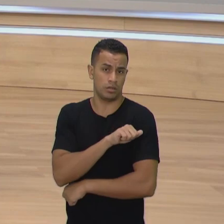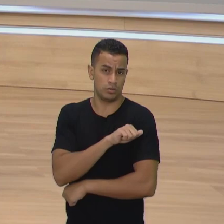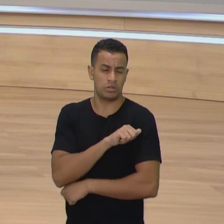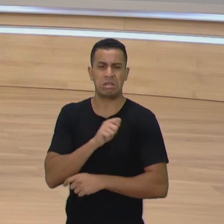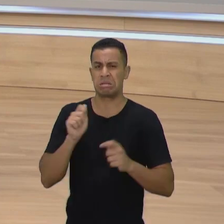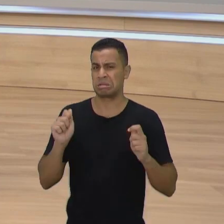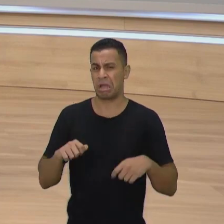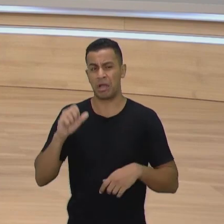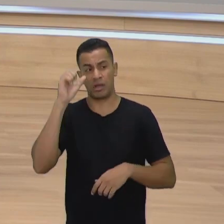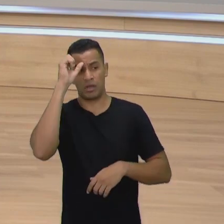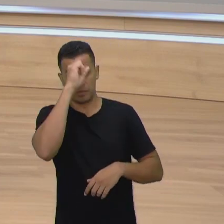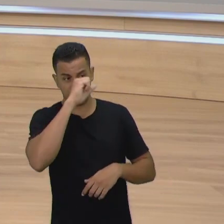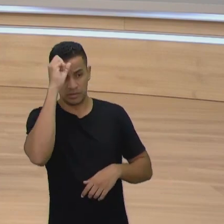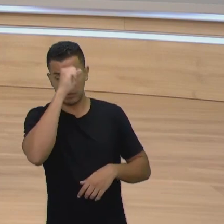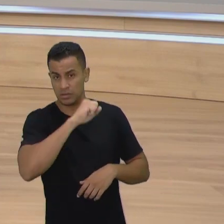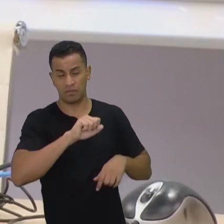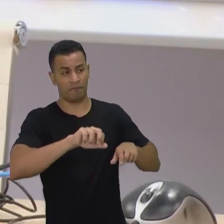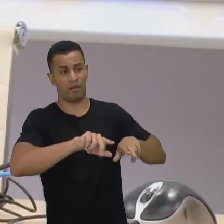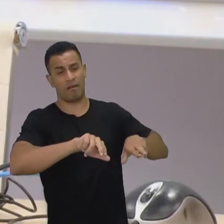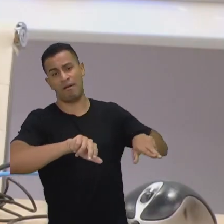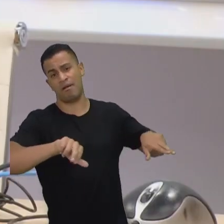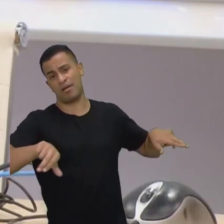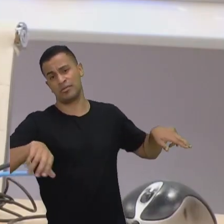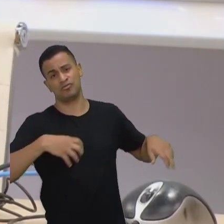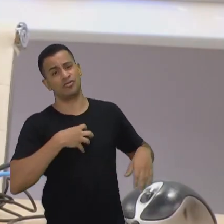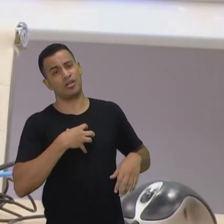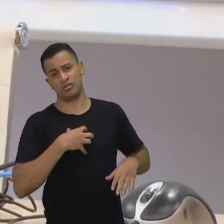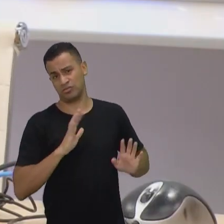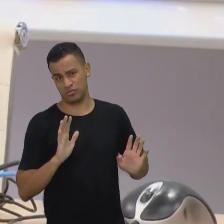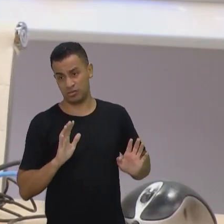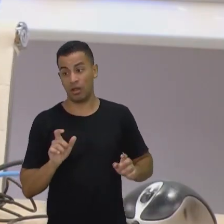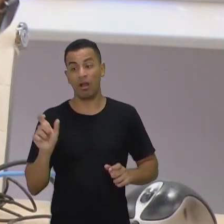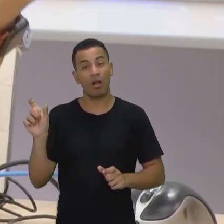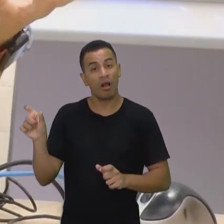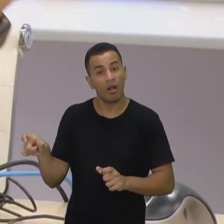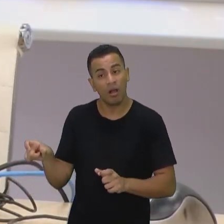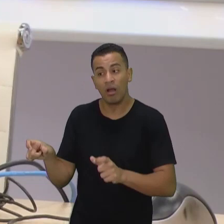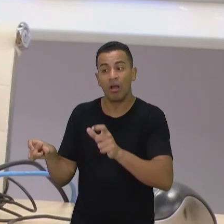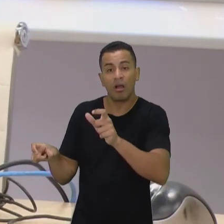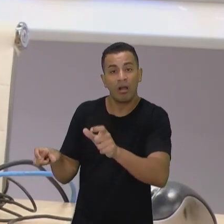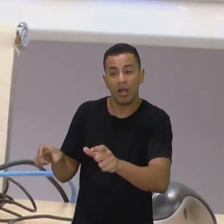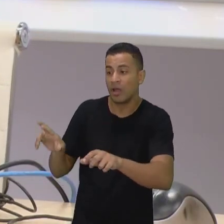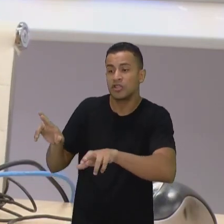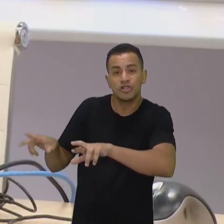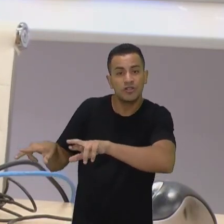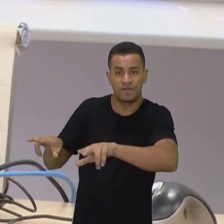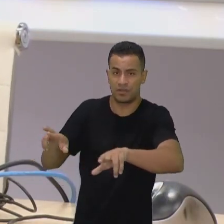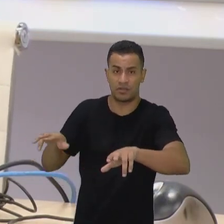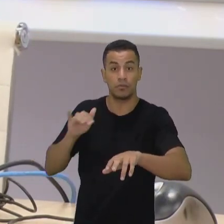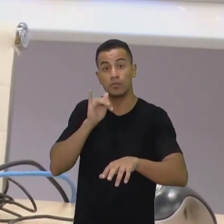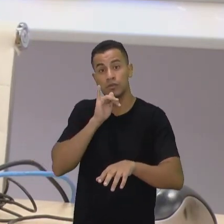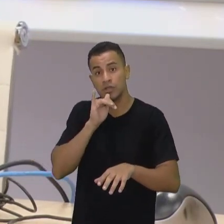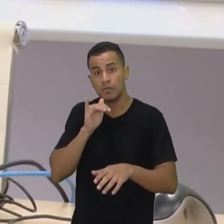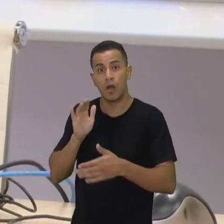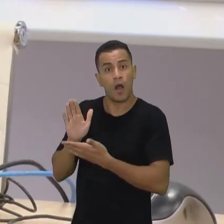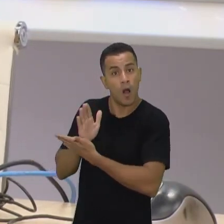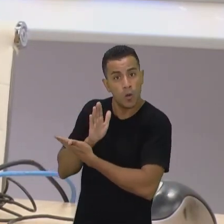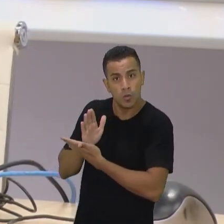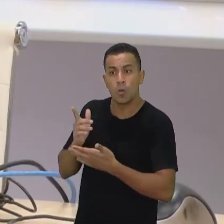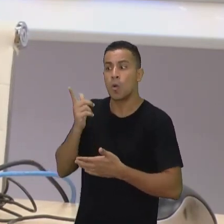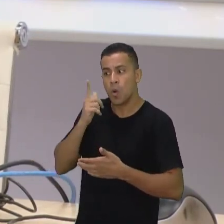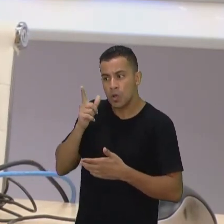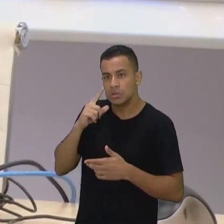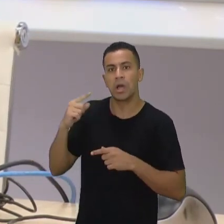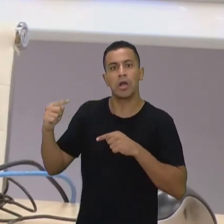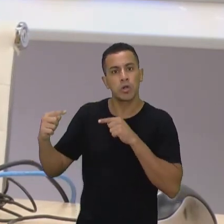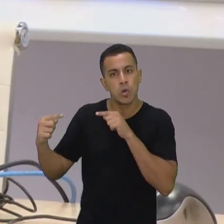de aprender. Cada estudante é diferente um do outro. Então, o que funciona para um, talvez não funcione tanto para o outro estudante.